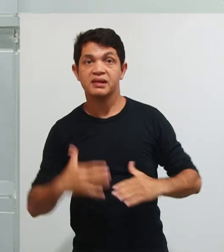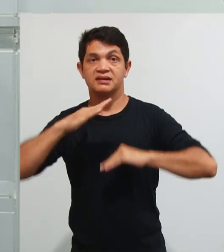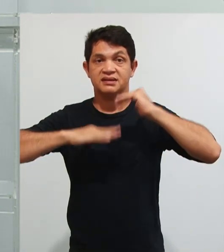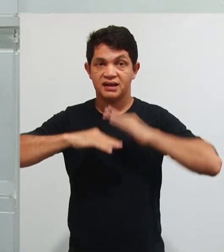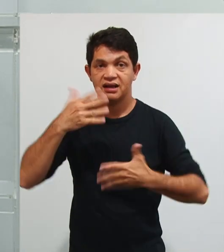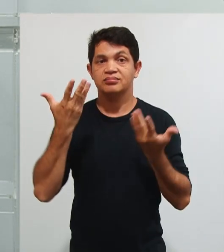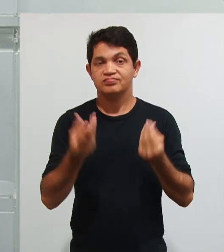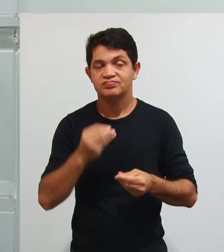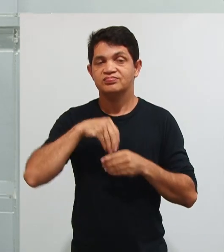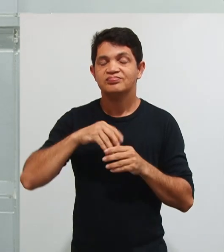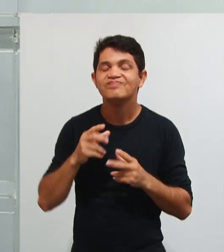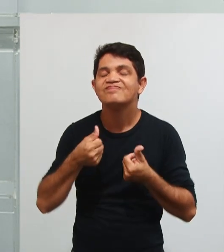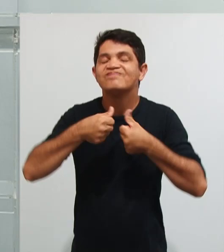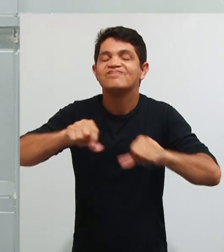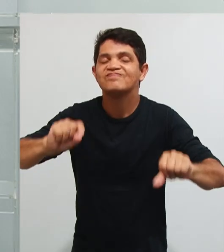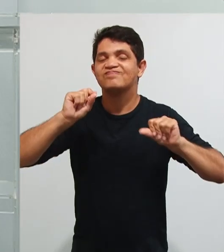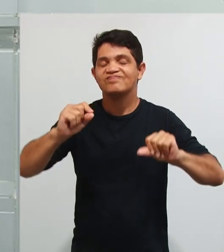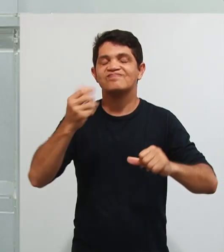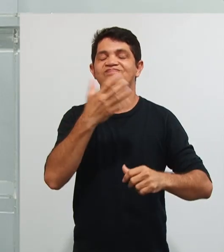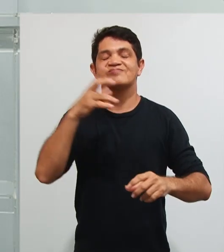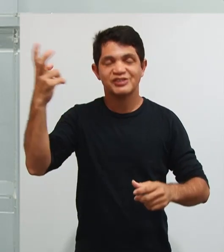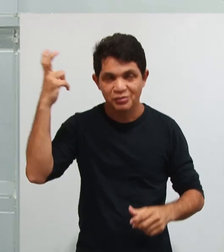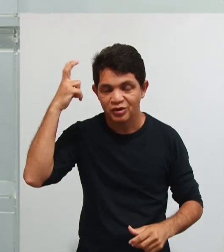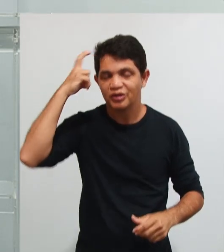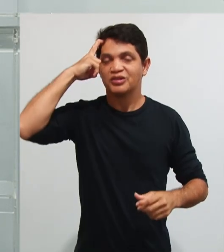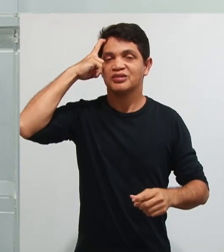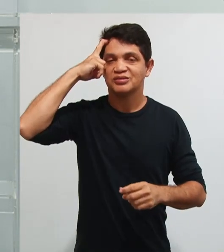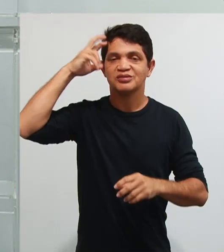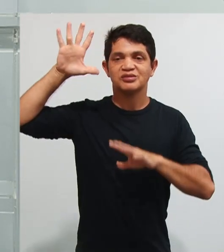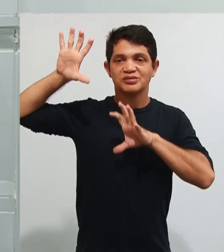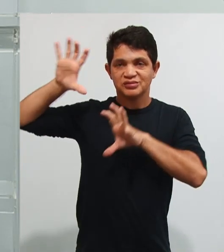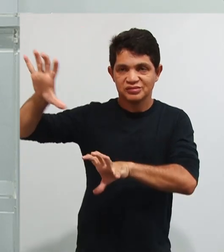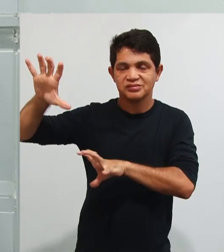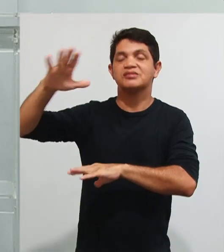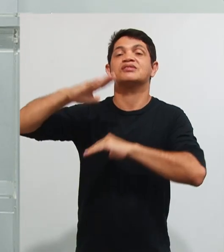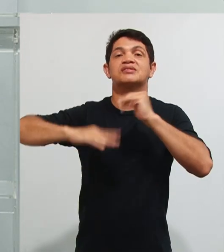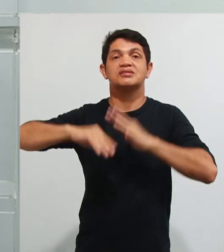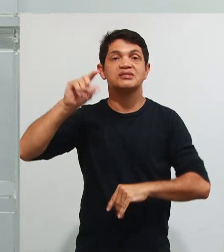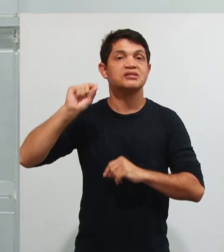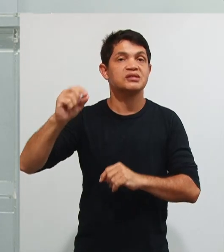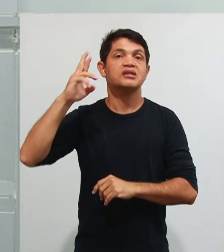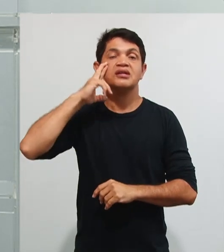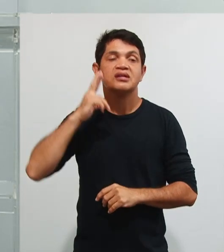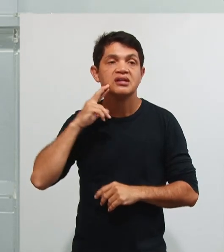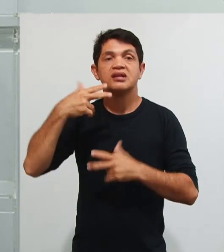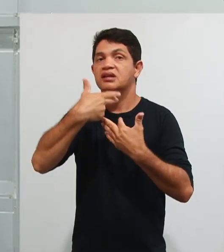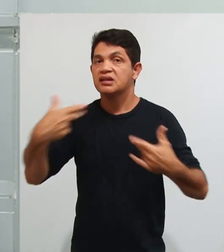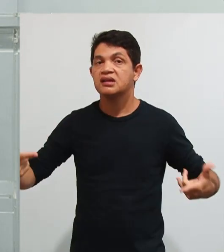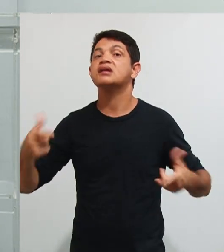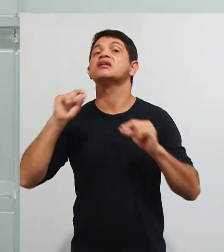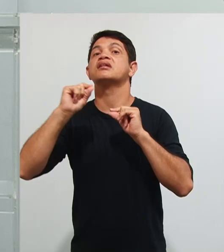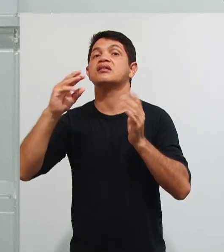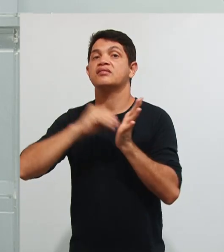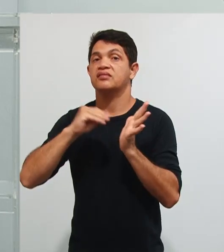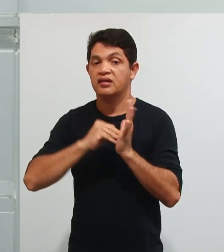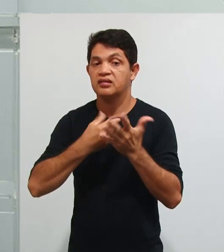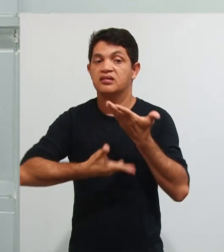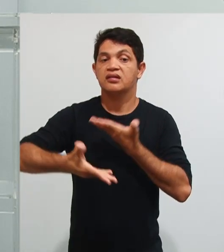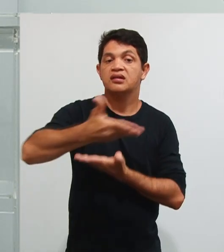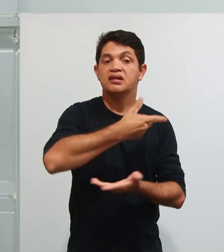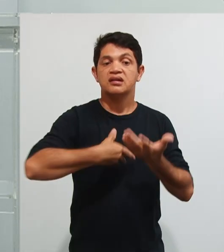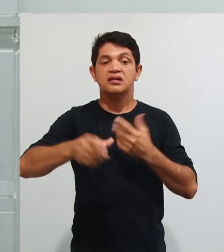E nós temos uma cultura para esse tipo de alimentação? Não! Então, por que eu